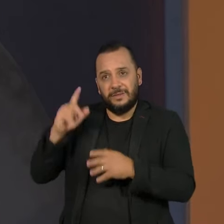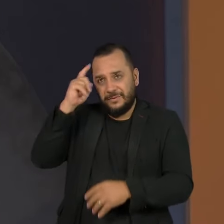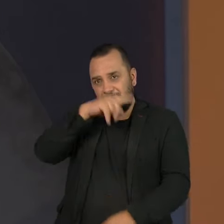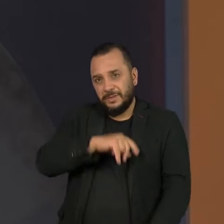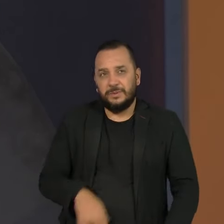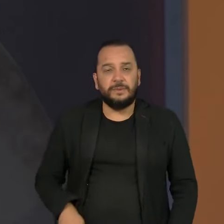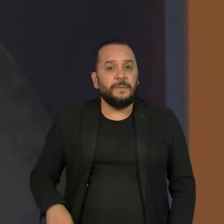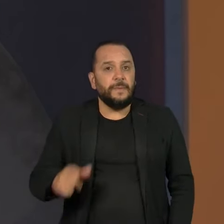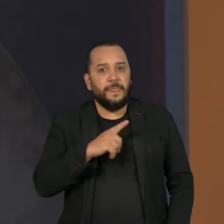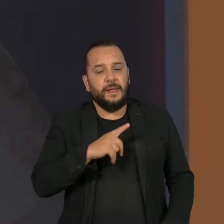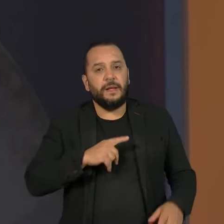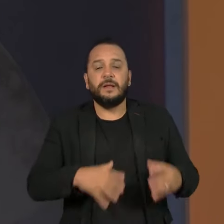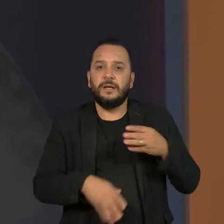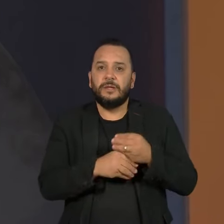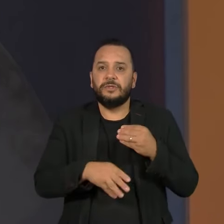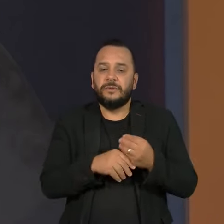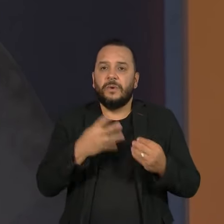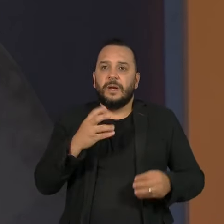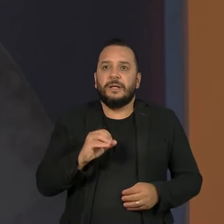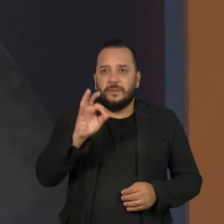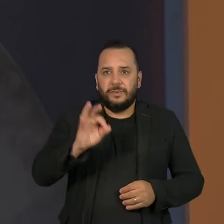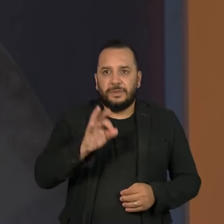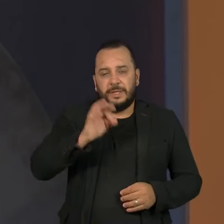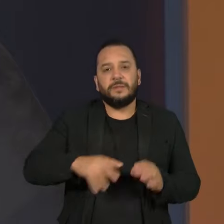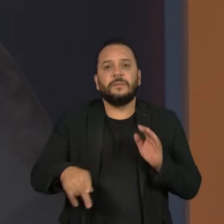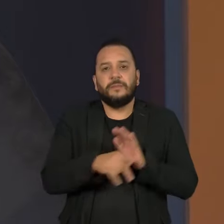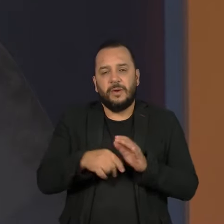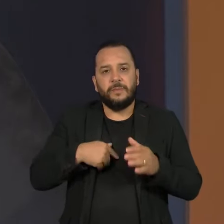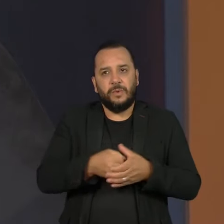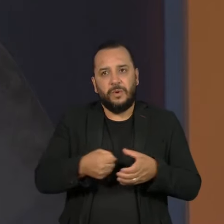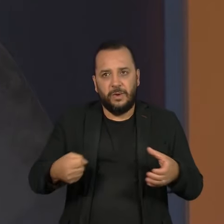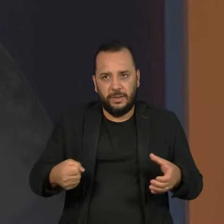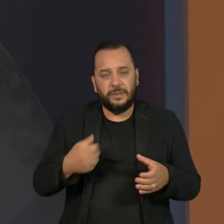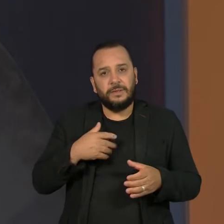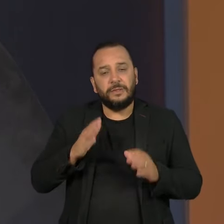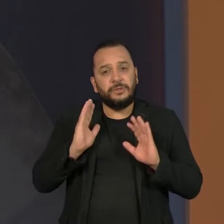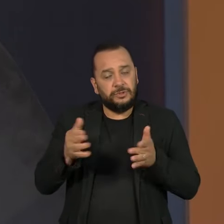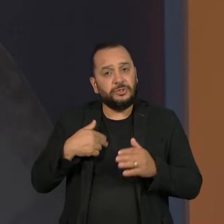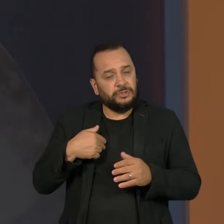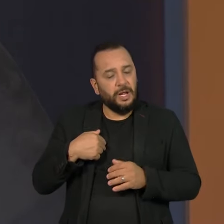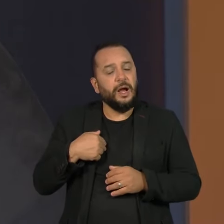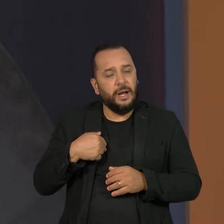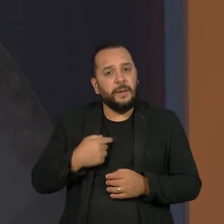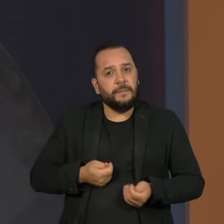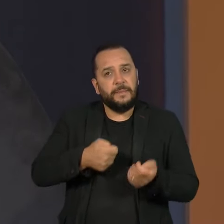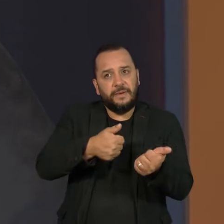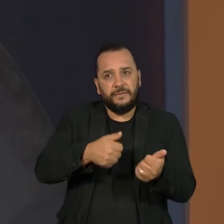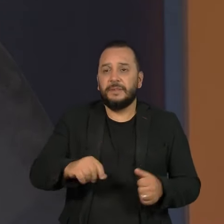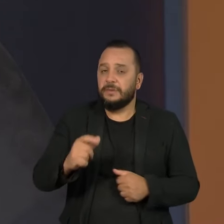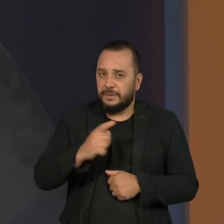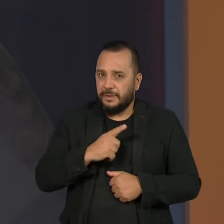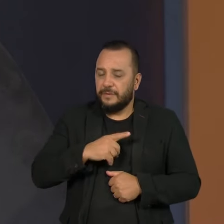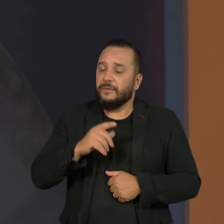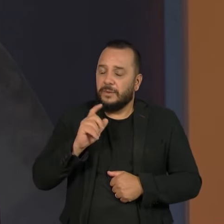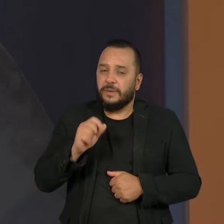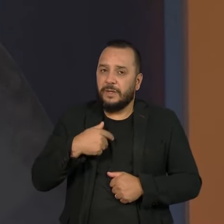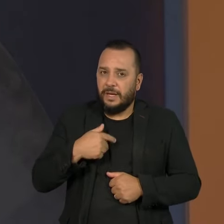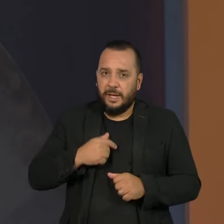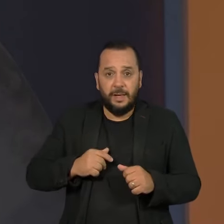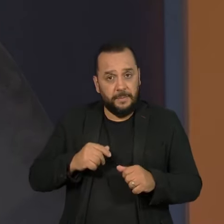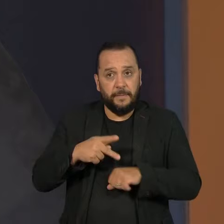de 40% no valor das bolsas, o sistema brasileiro de pós-graduação teve um aquecimento em 2023 e